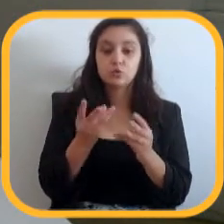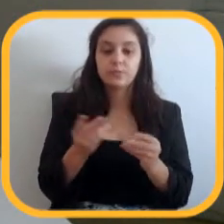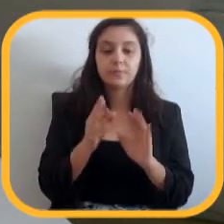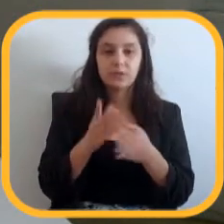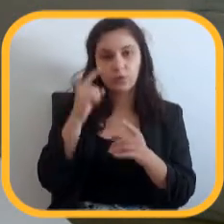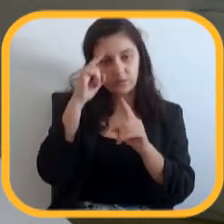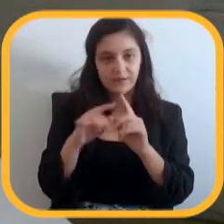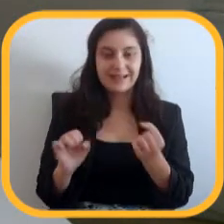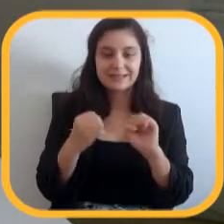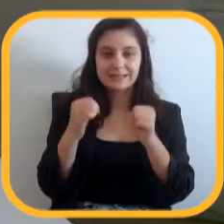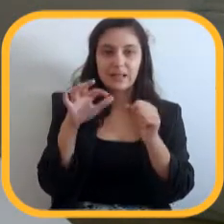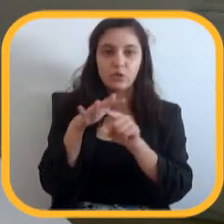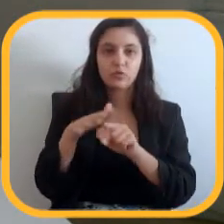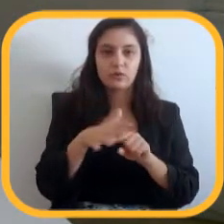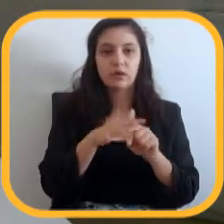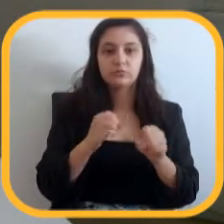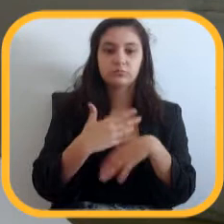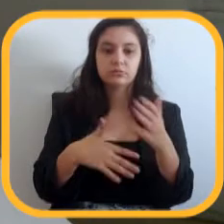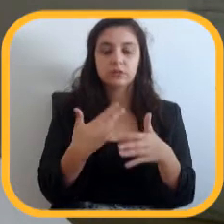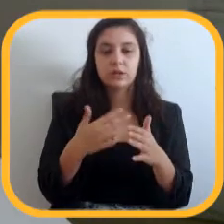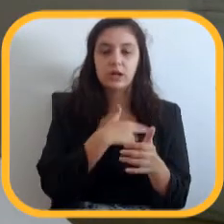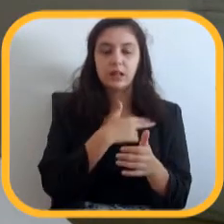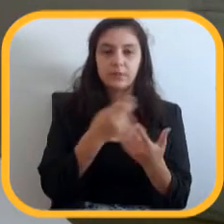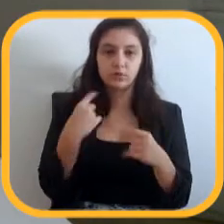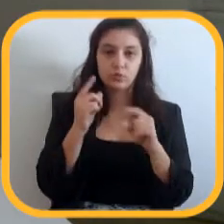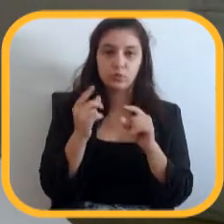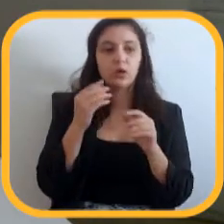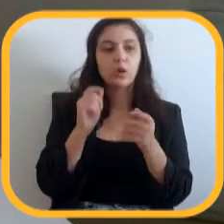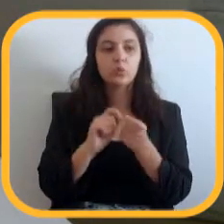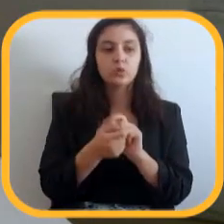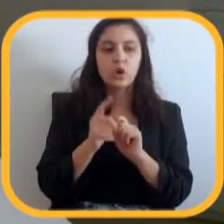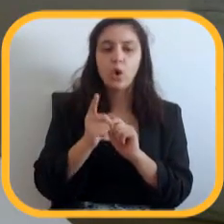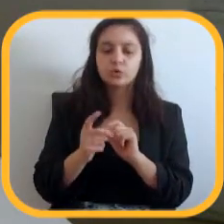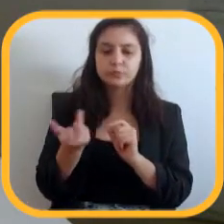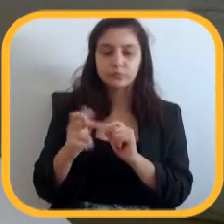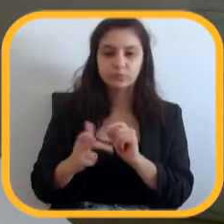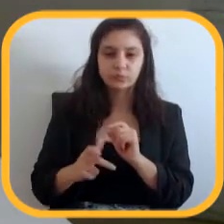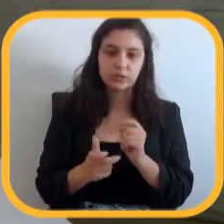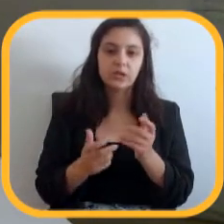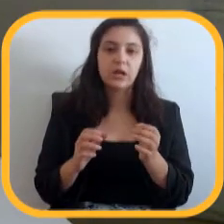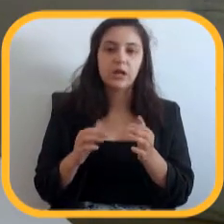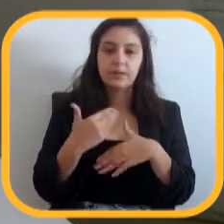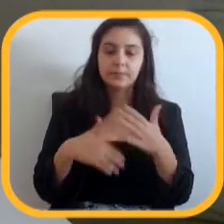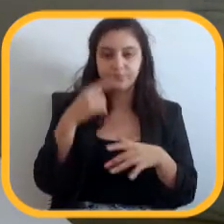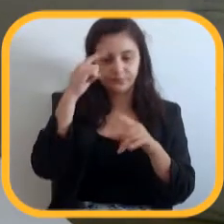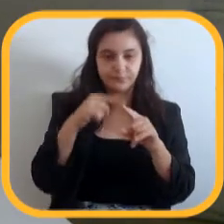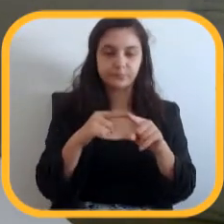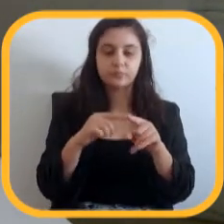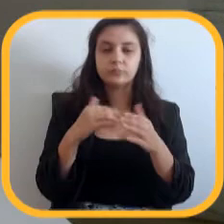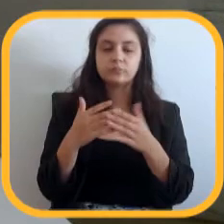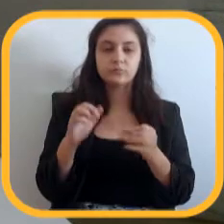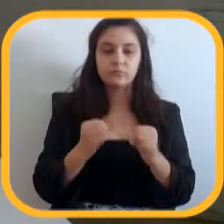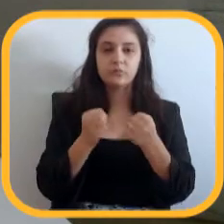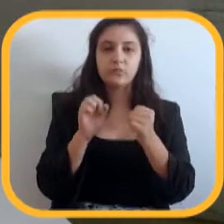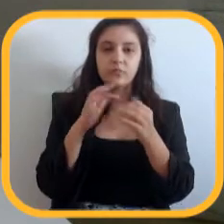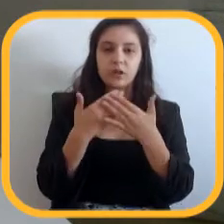soluções para que a ansiedade não impacte o desempenho académico. Que mudanças é que devem ser implementadas para que os